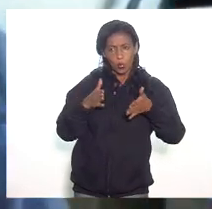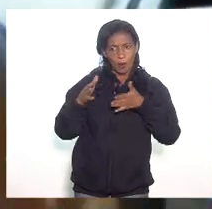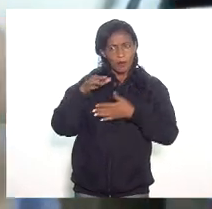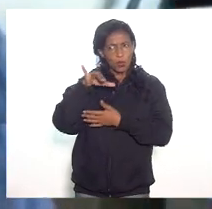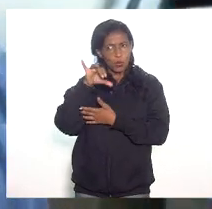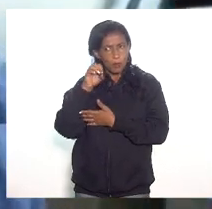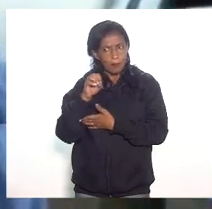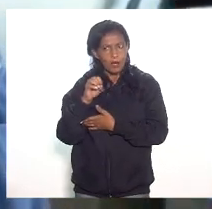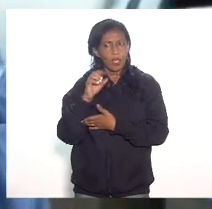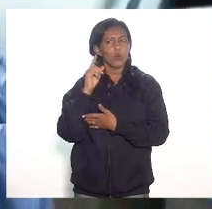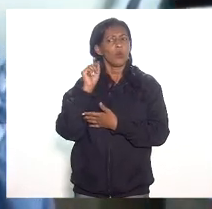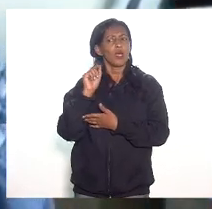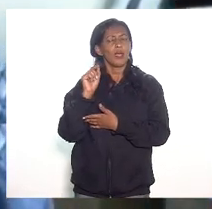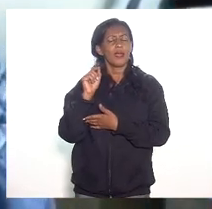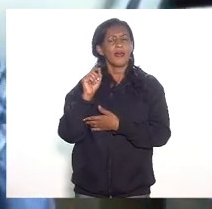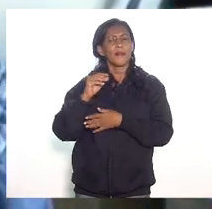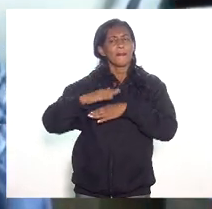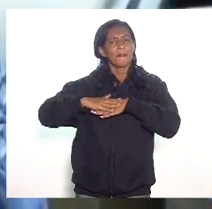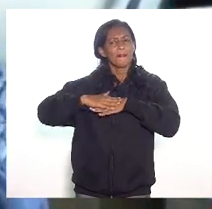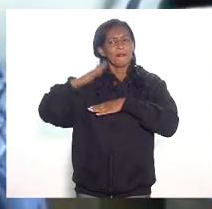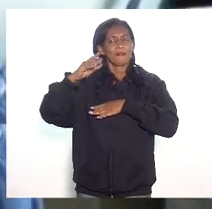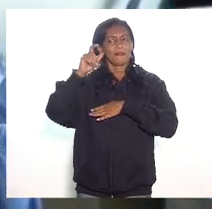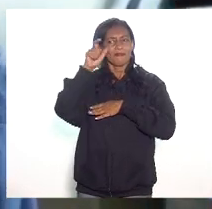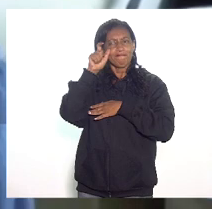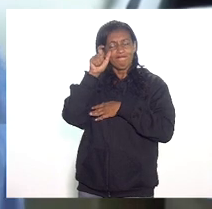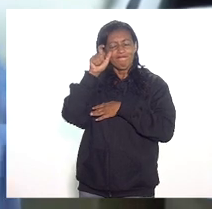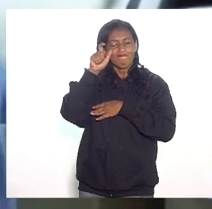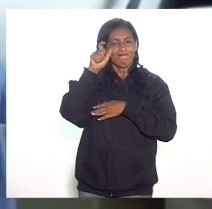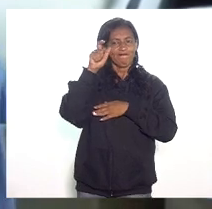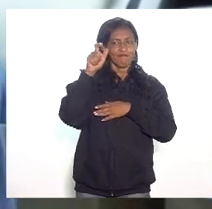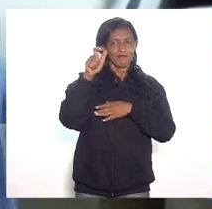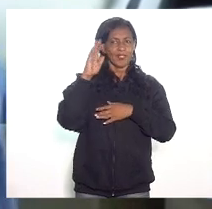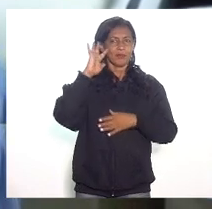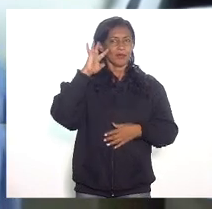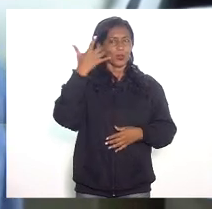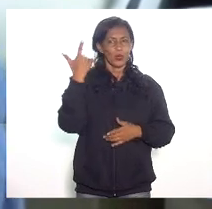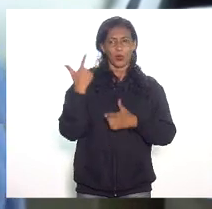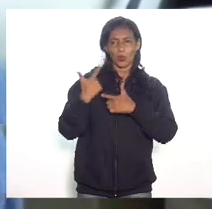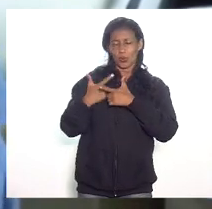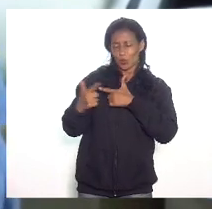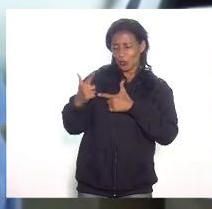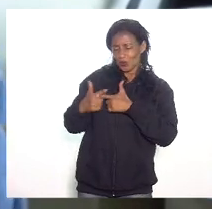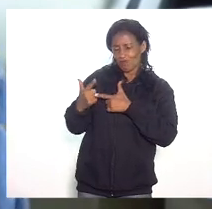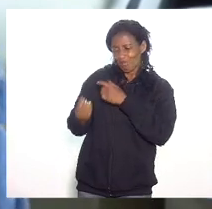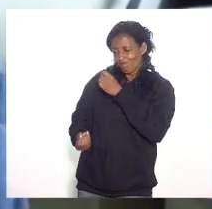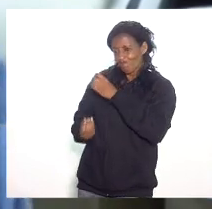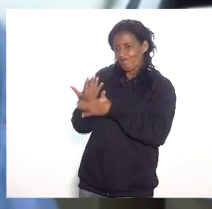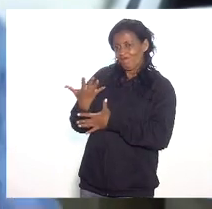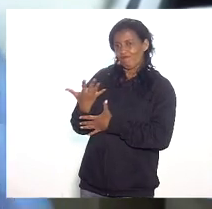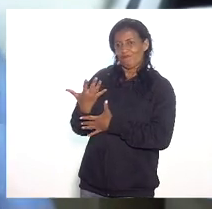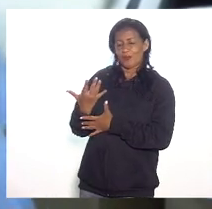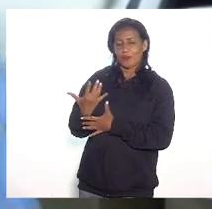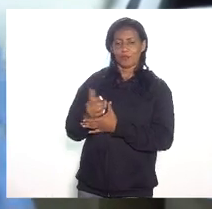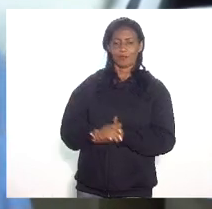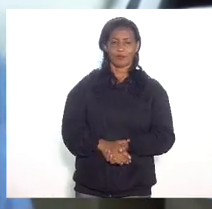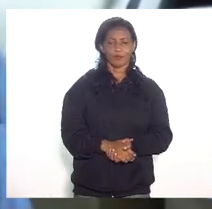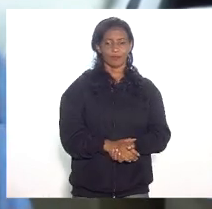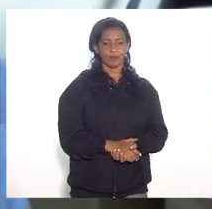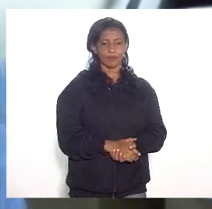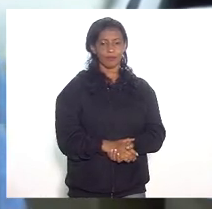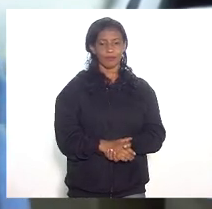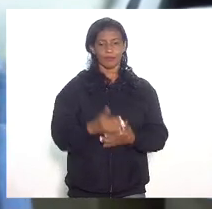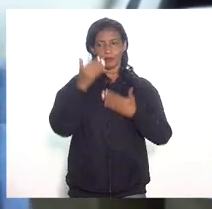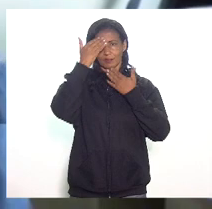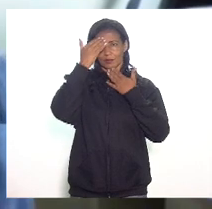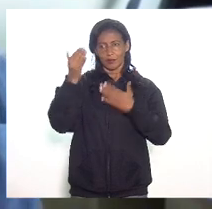é o caminho mais interessante para resolver os dilemas que a vida nos apresenta. E esse é um dos meios. Muito